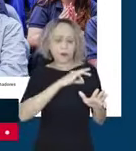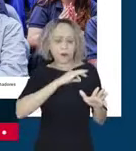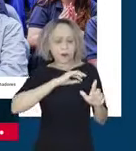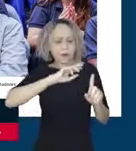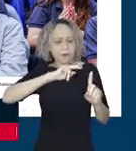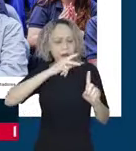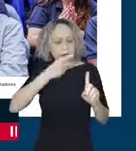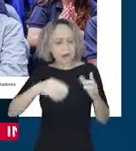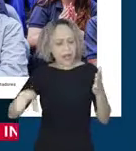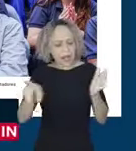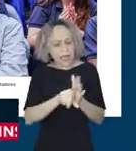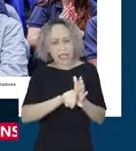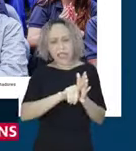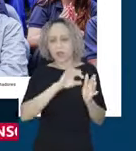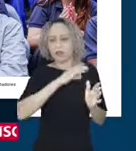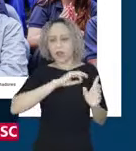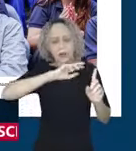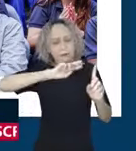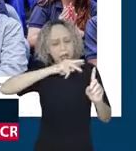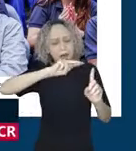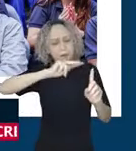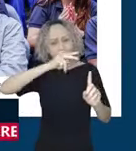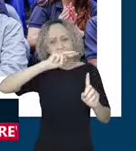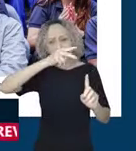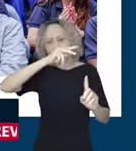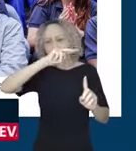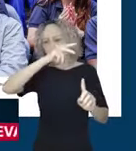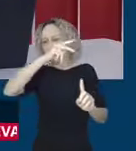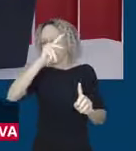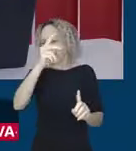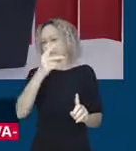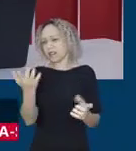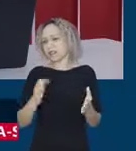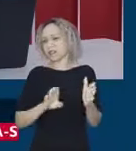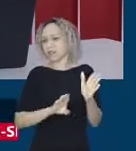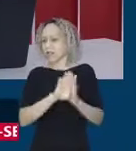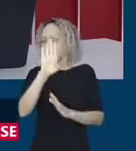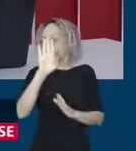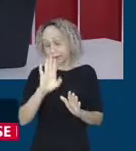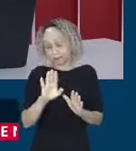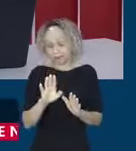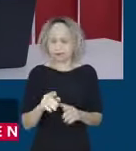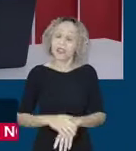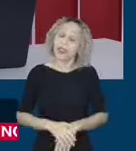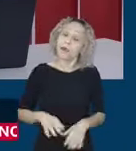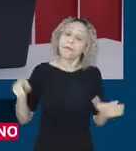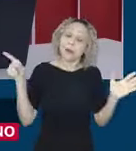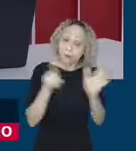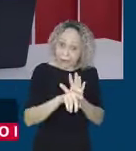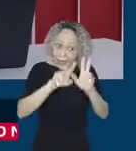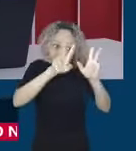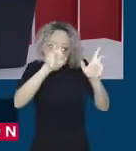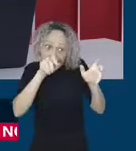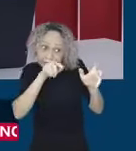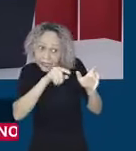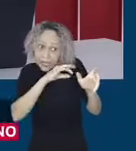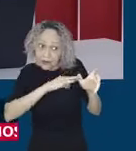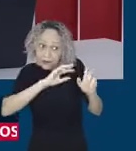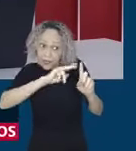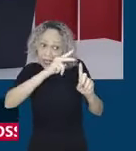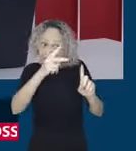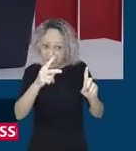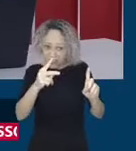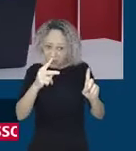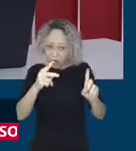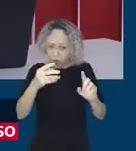lei essa valorização do salário. Esse tema, na sua opinião, é um consenso no Congresso? Como é que está esse debate na